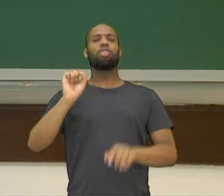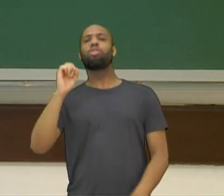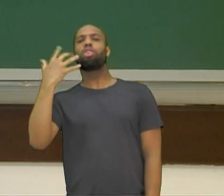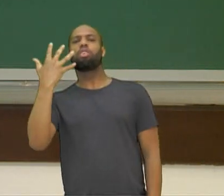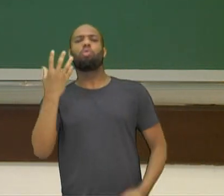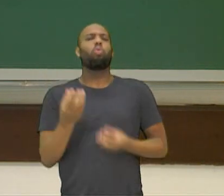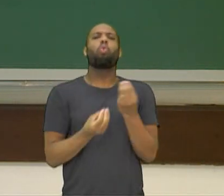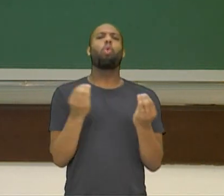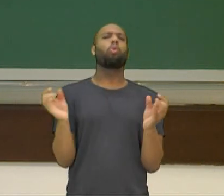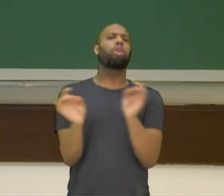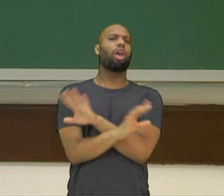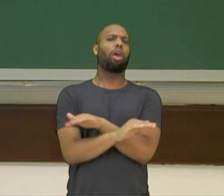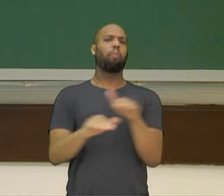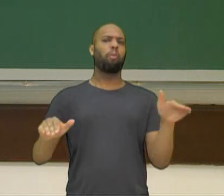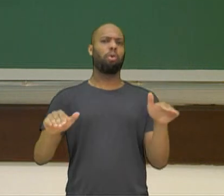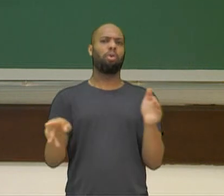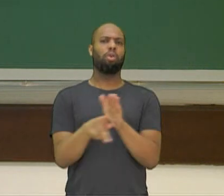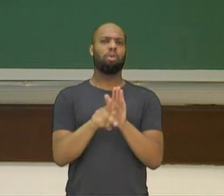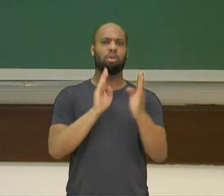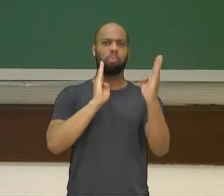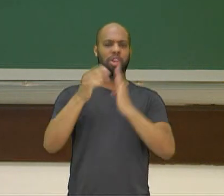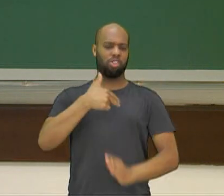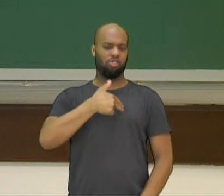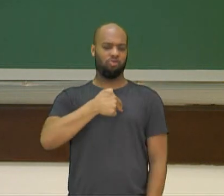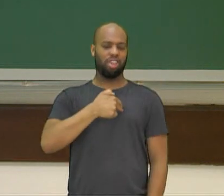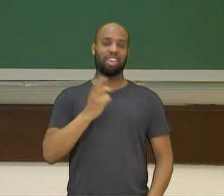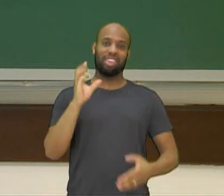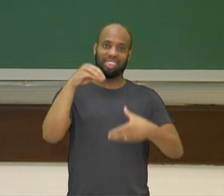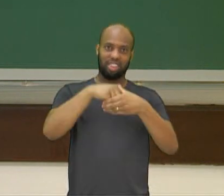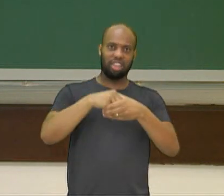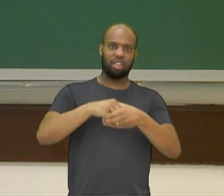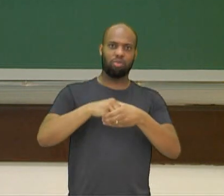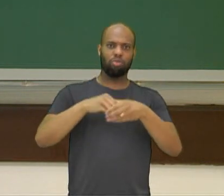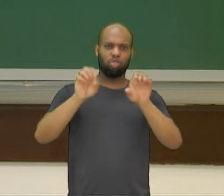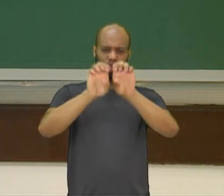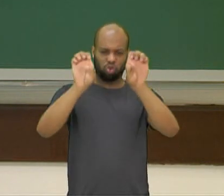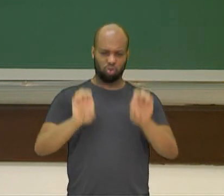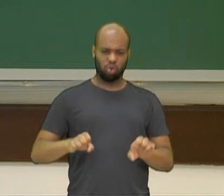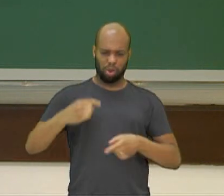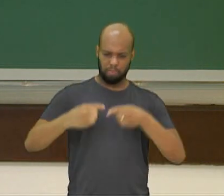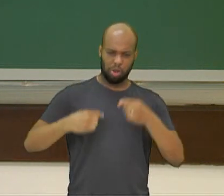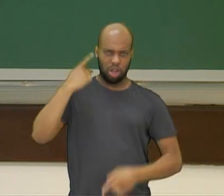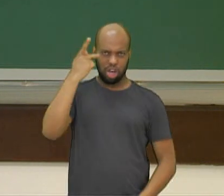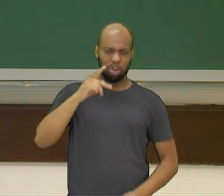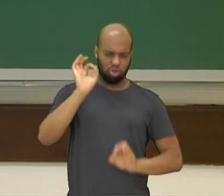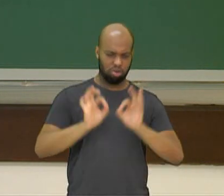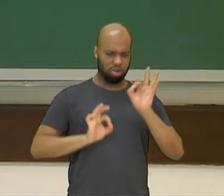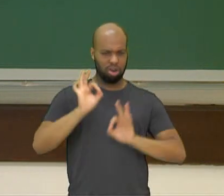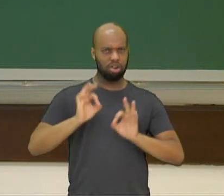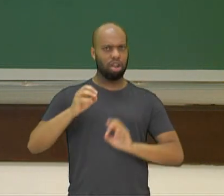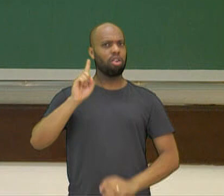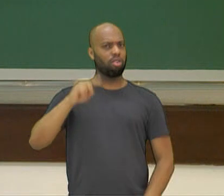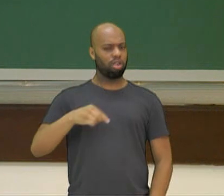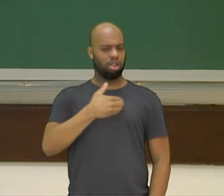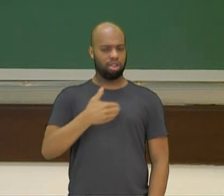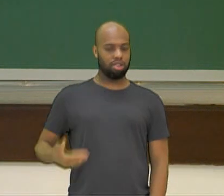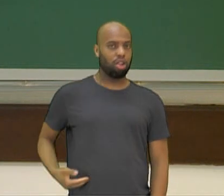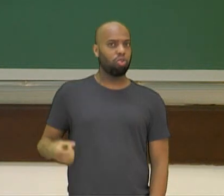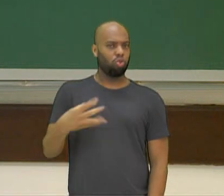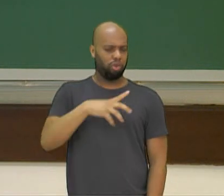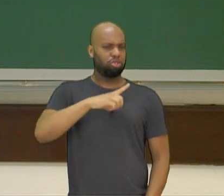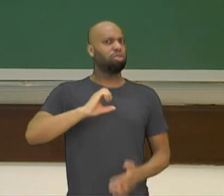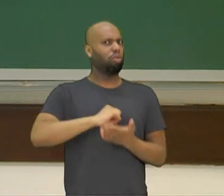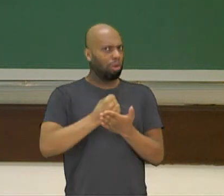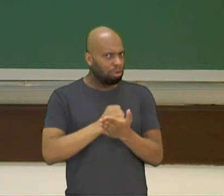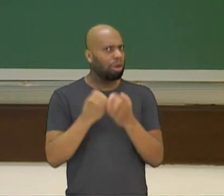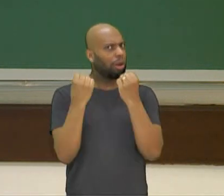como é que isso ocorreu dentro de um esquema político tão bem armado que era o Estado Novo, um controle tão grande como a gente viu na